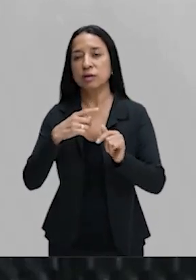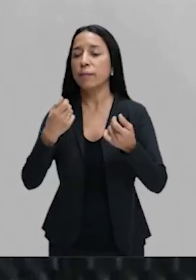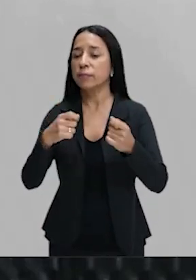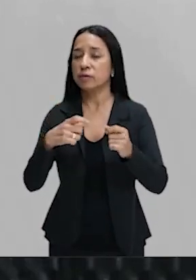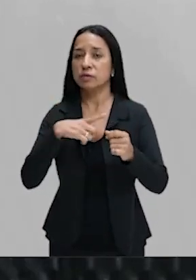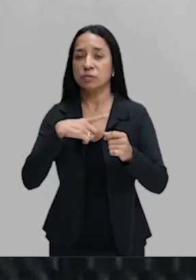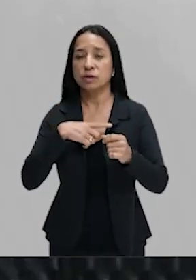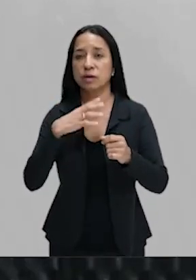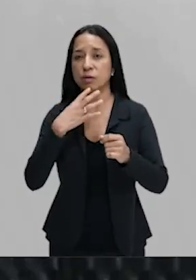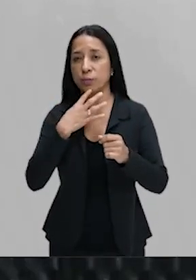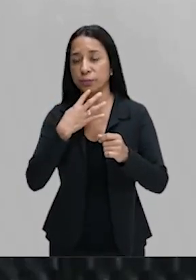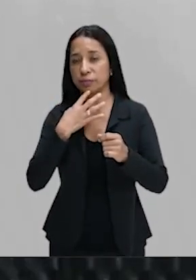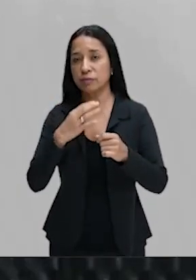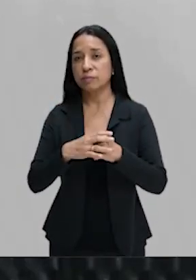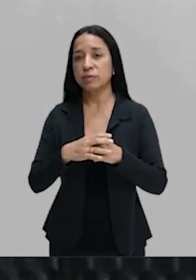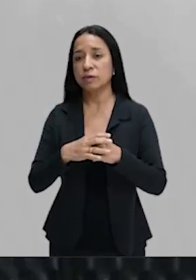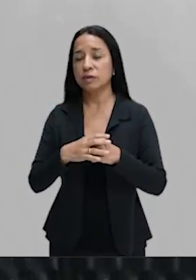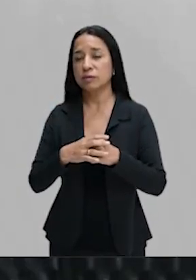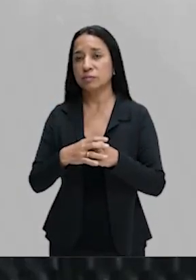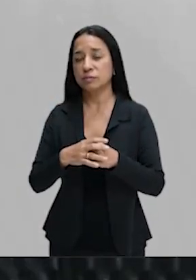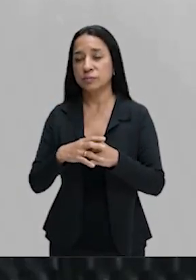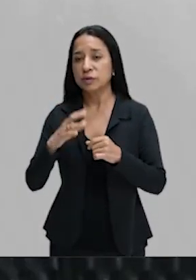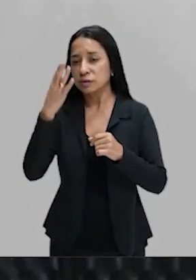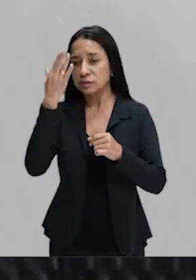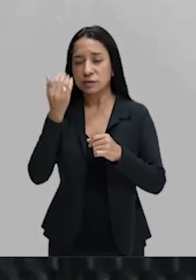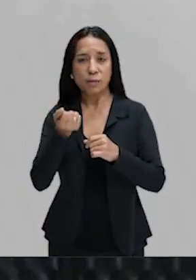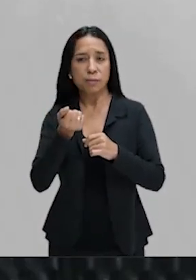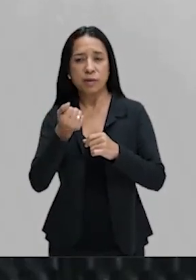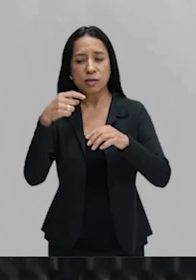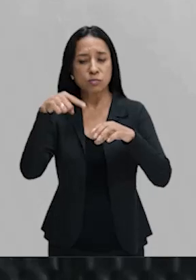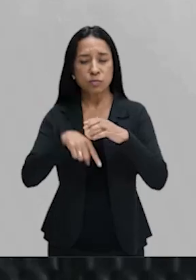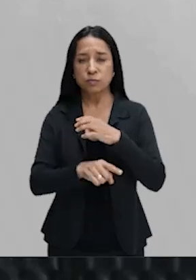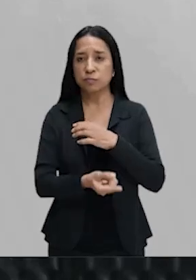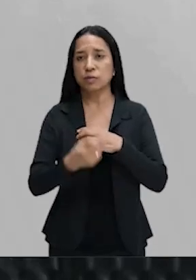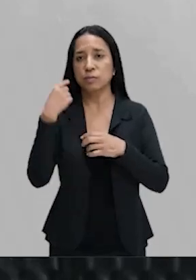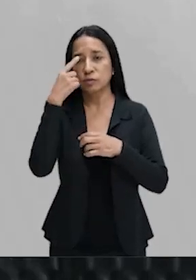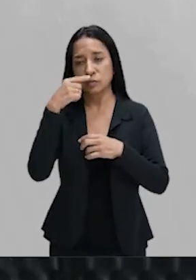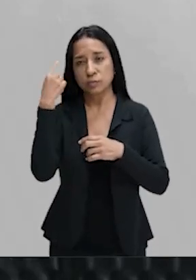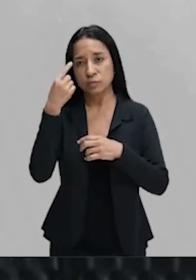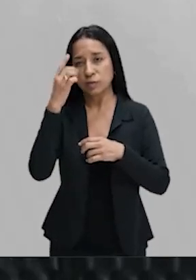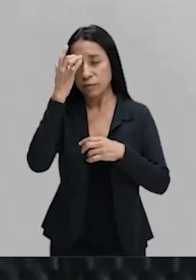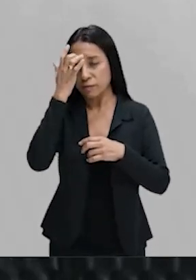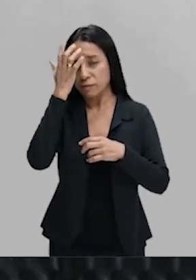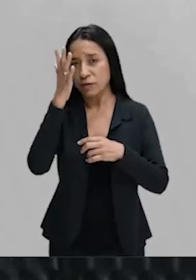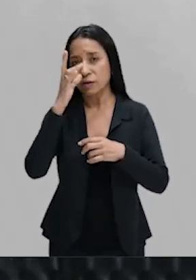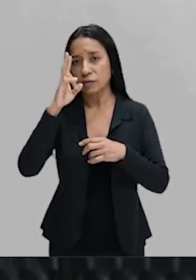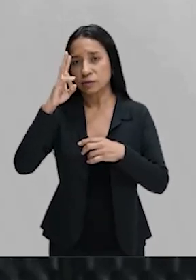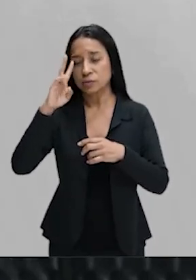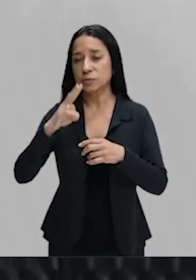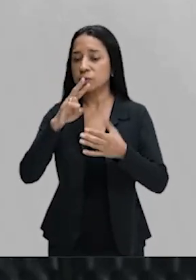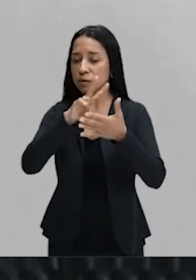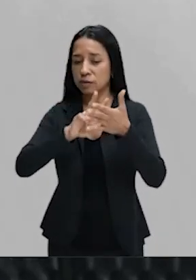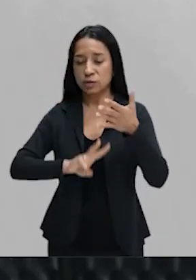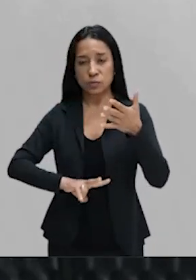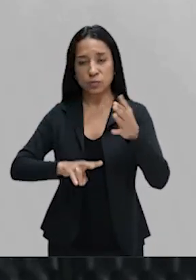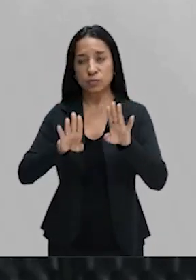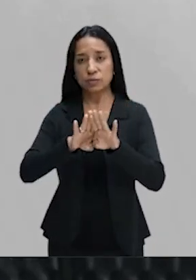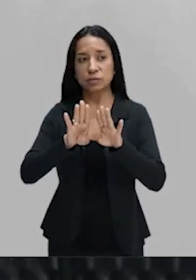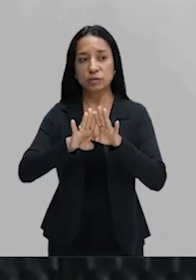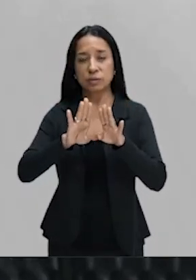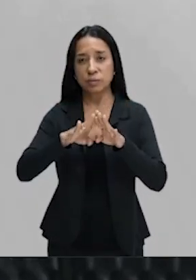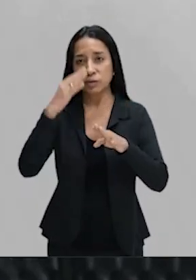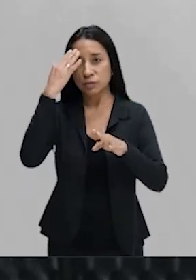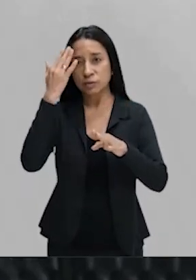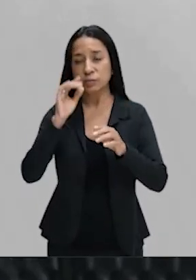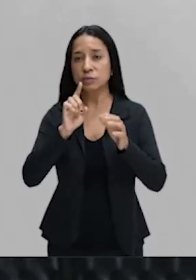conhecimento, mesmo não dominando a língua, para facilitar essa leitura e essa compreensão. Só recordando que